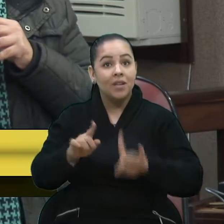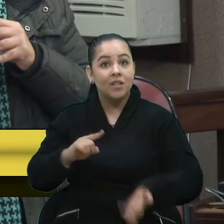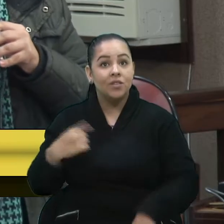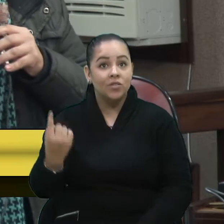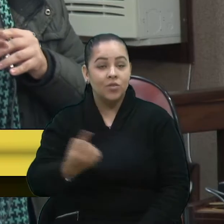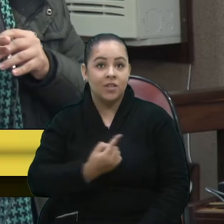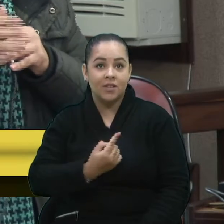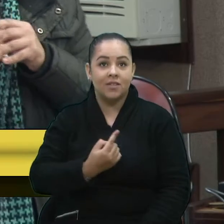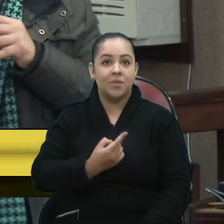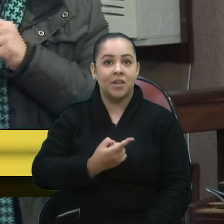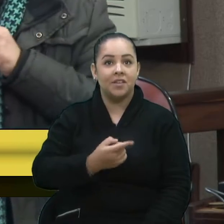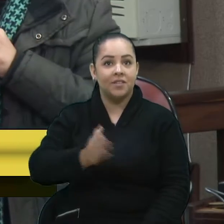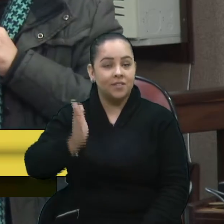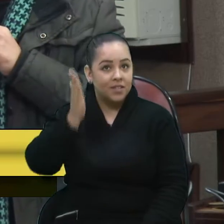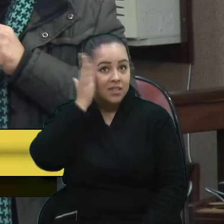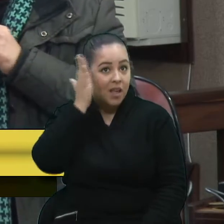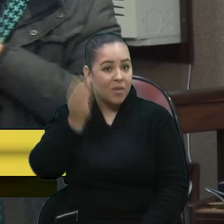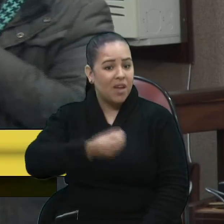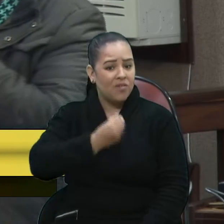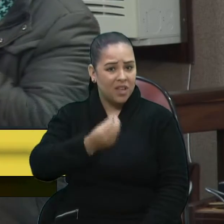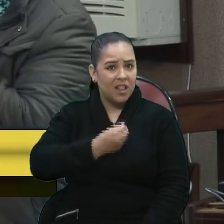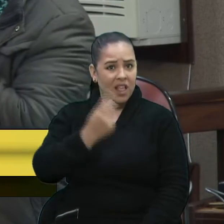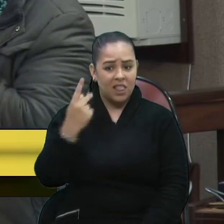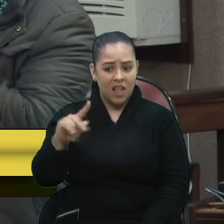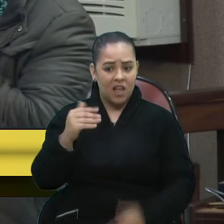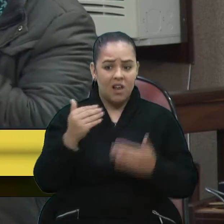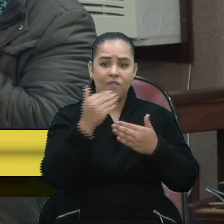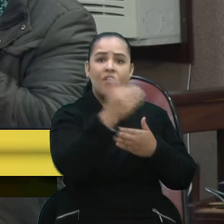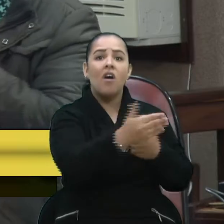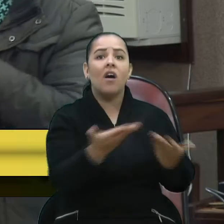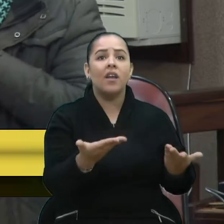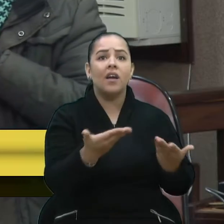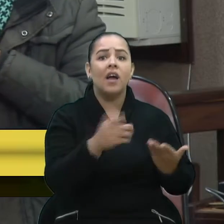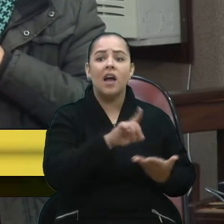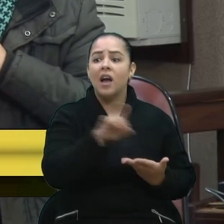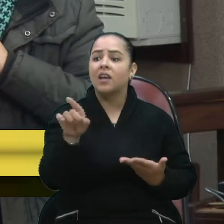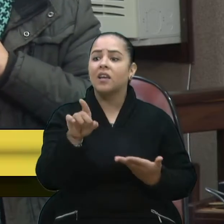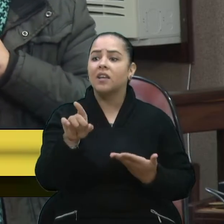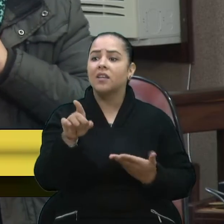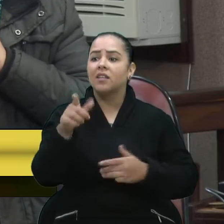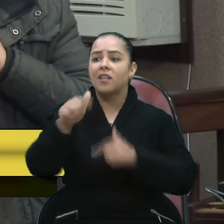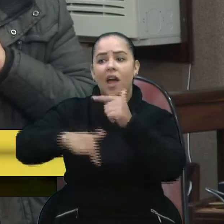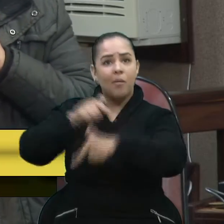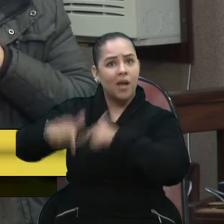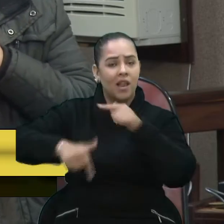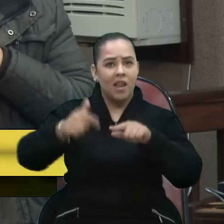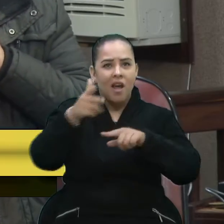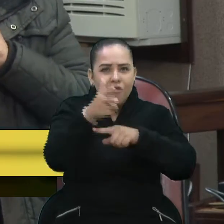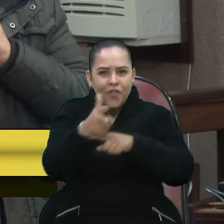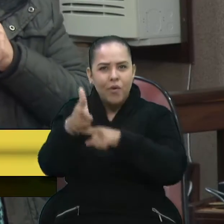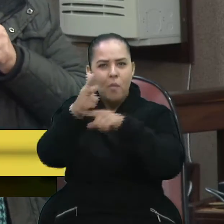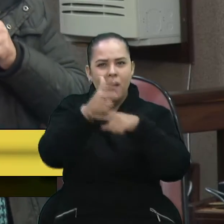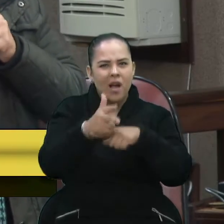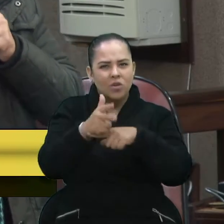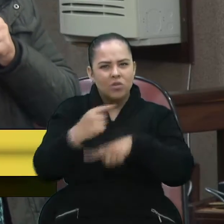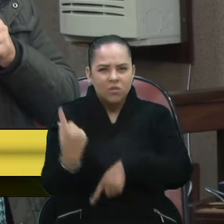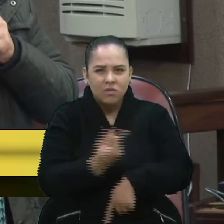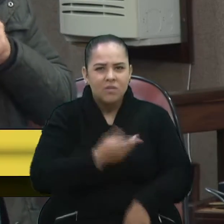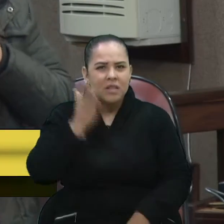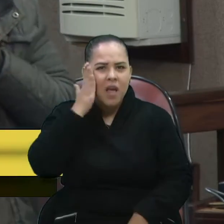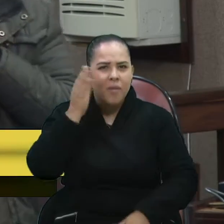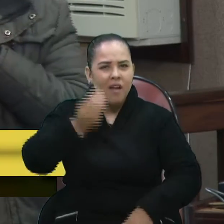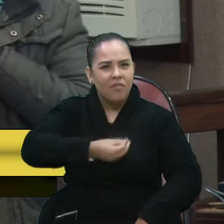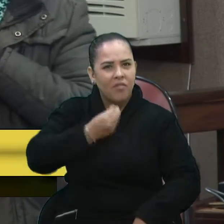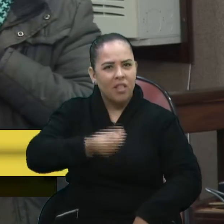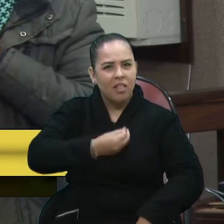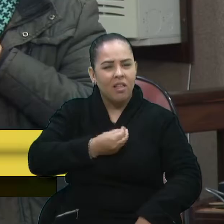a vida dela da porta para fora, daquele rapaz ali que trabalha na filmagem, a gente sabe a vida desse pessoal para fora, e a gente sabe as condições de trabalho que